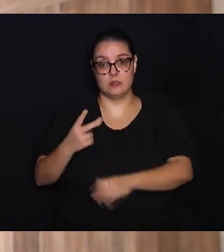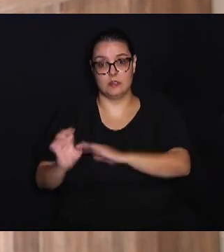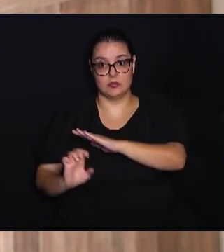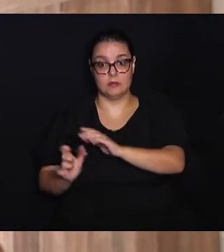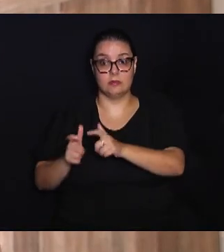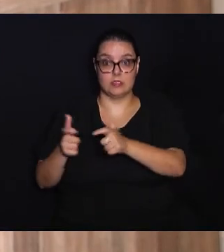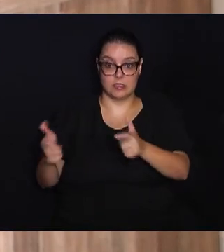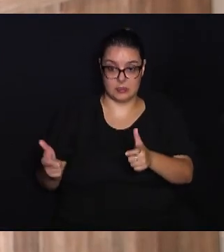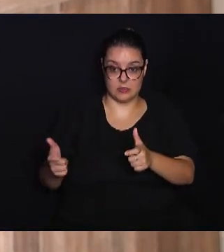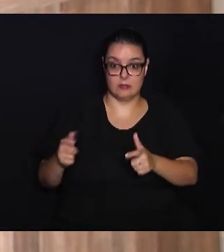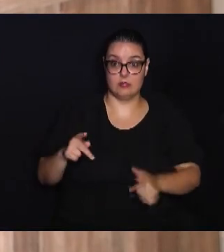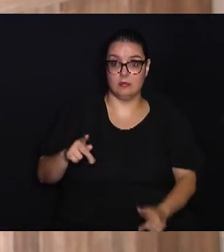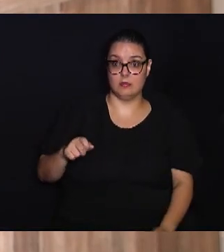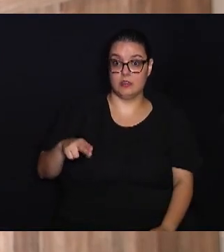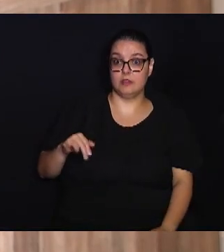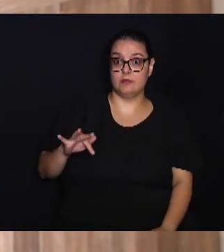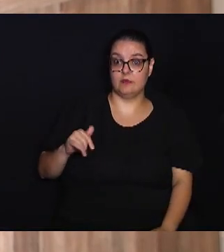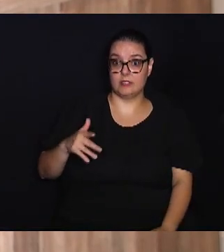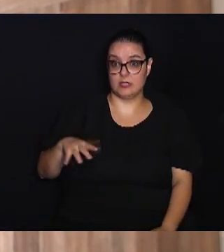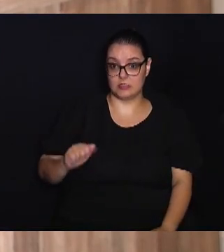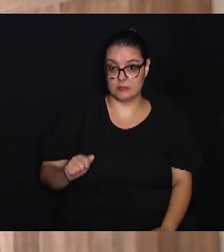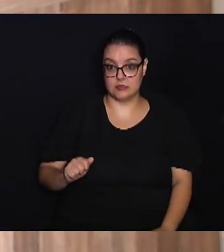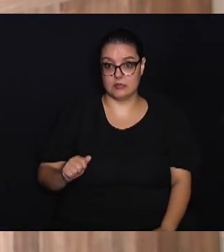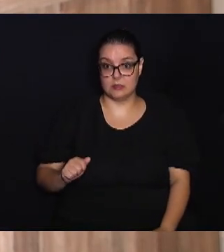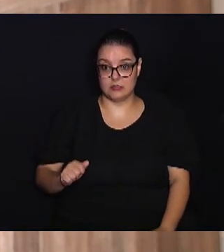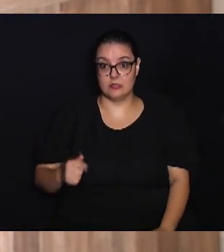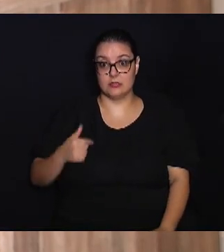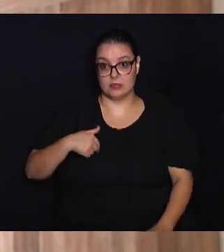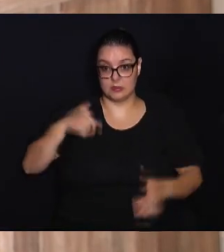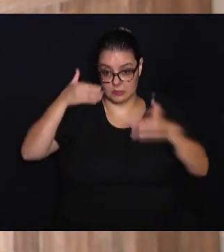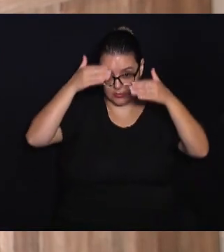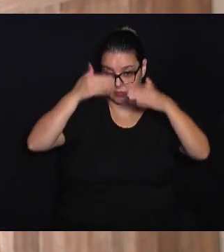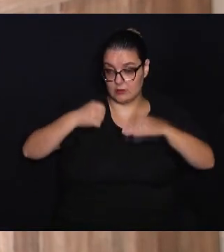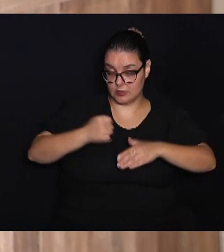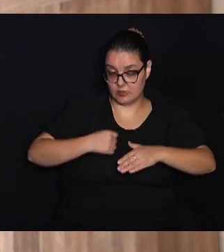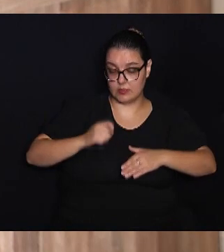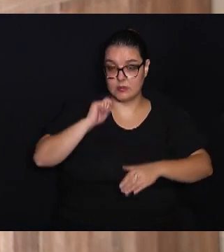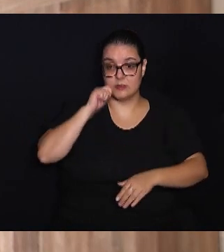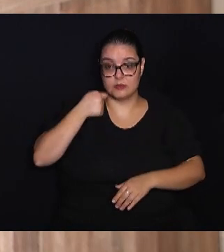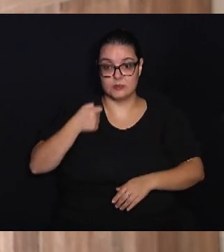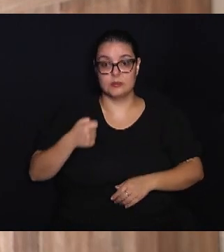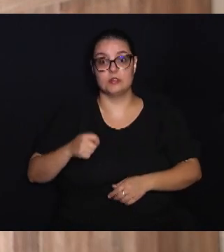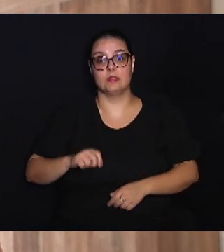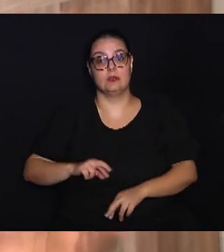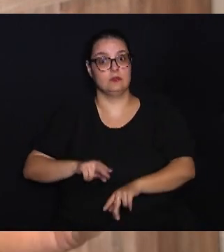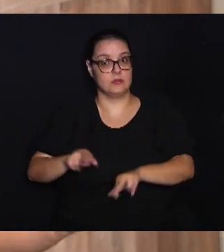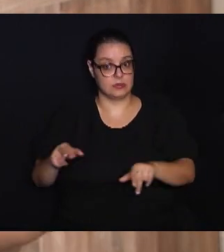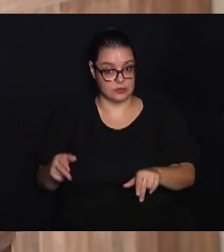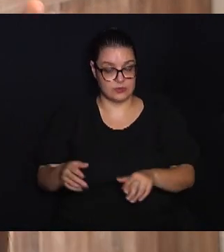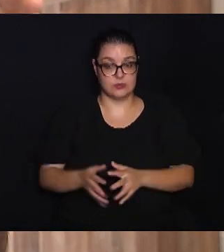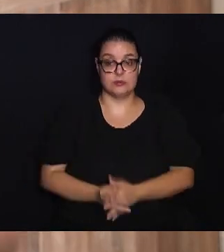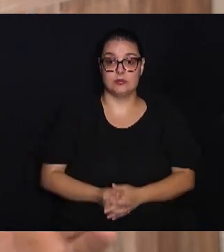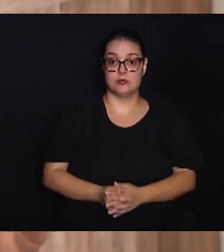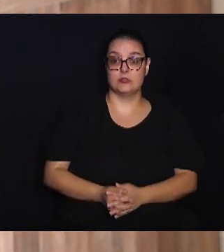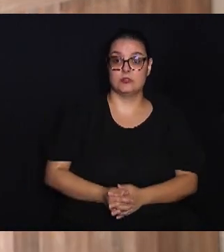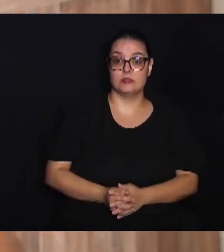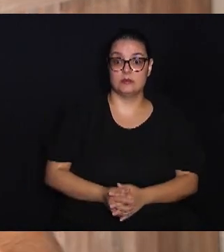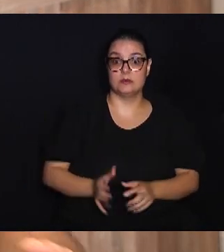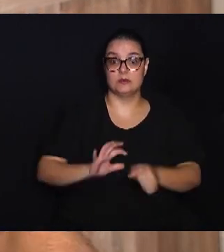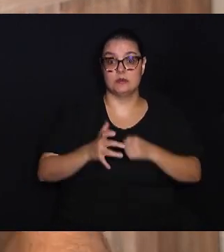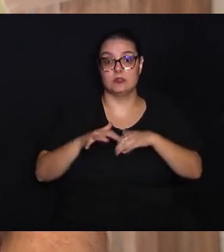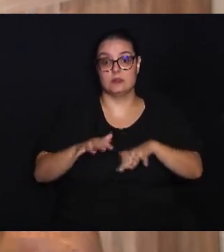mais duas empresas grandes de planificação a cuja foi chefe também de planificação e na